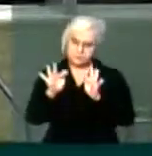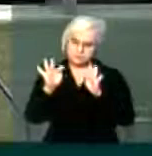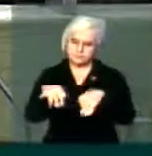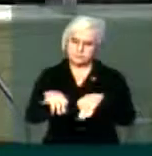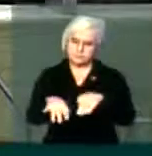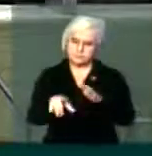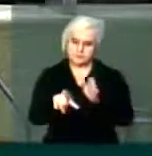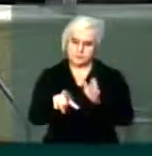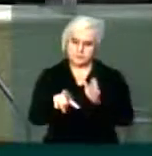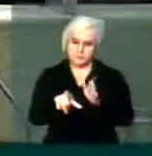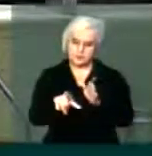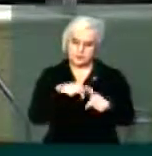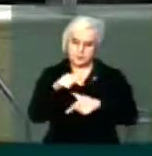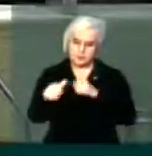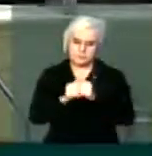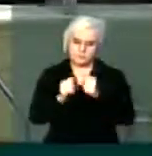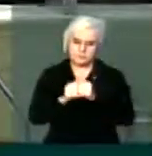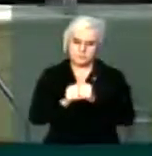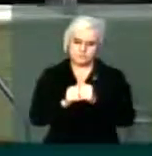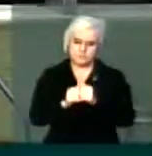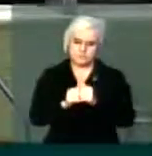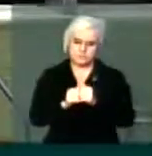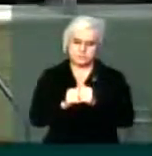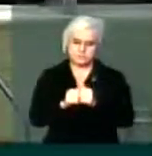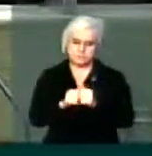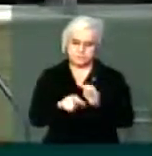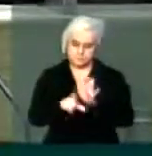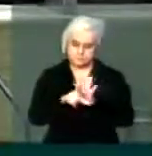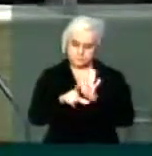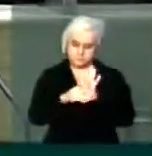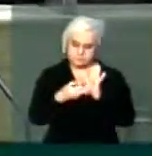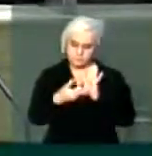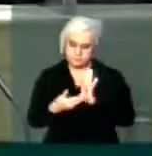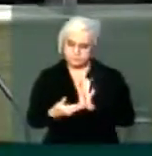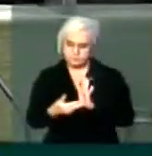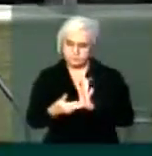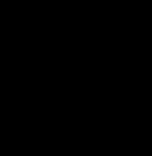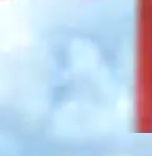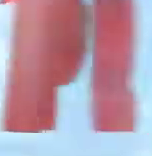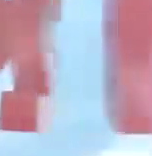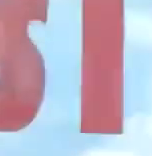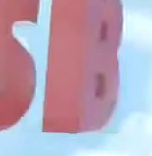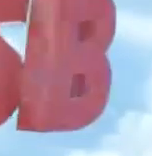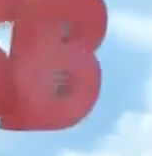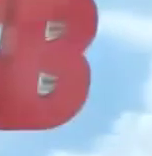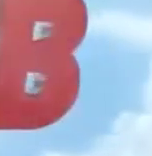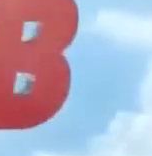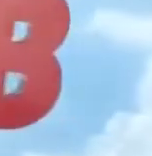legislatura, a ofensiva é para arrancar do poder executivo